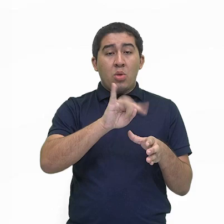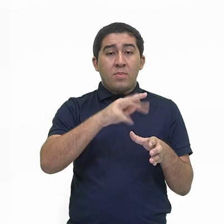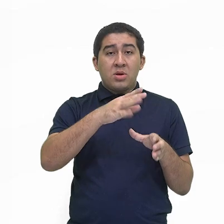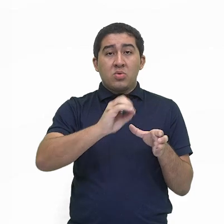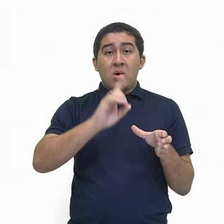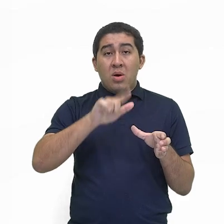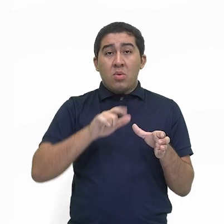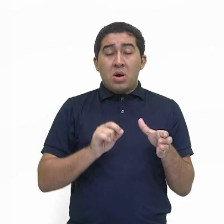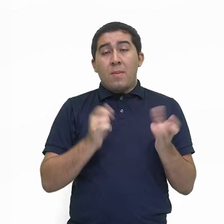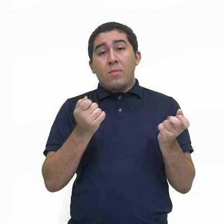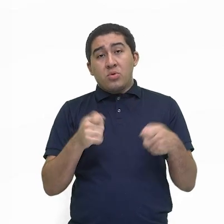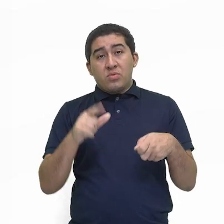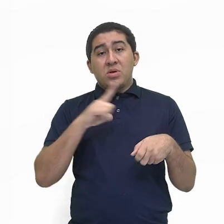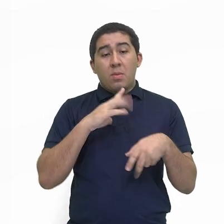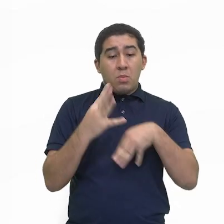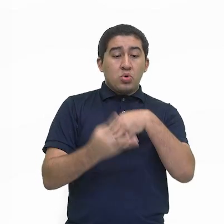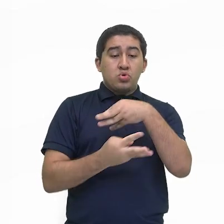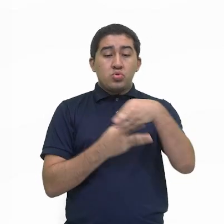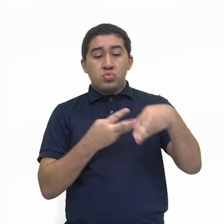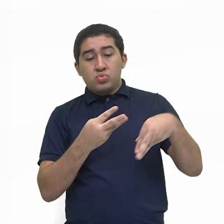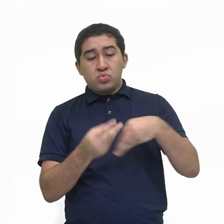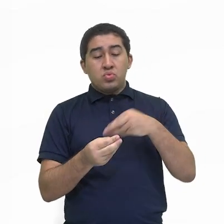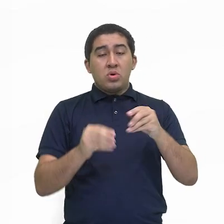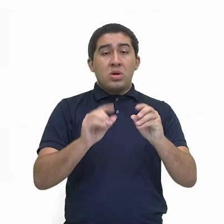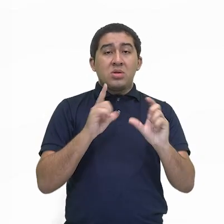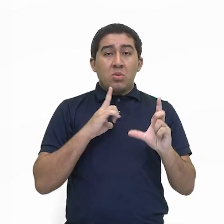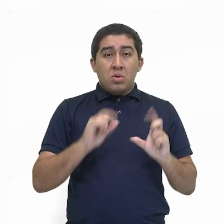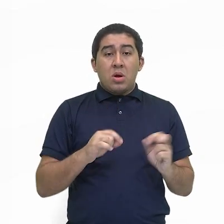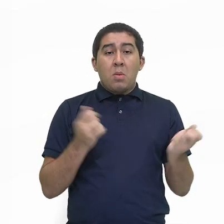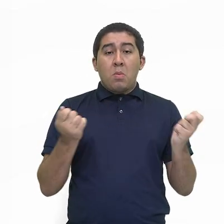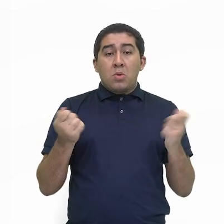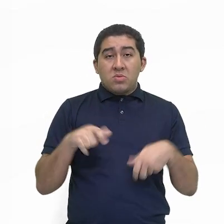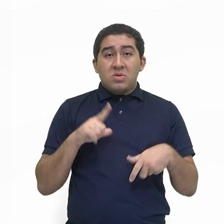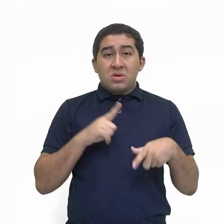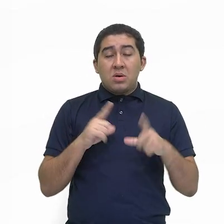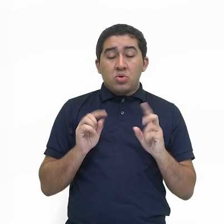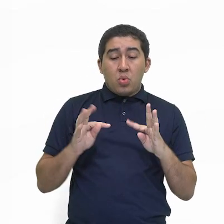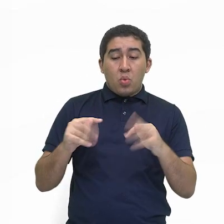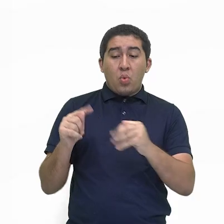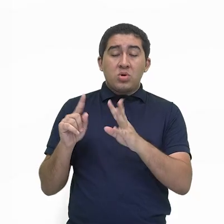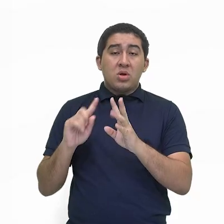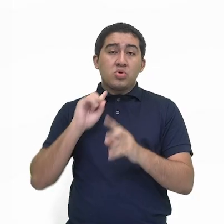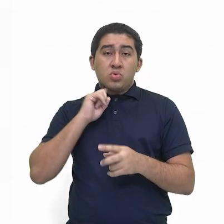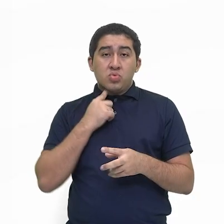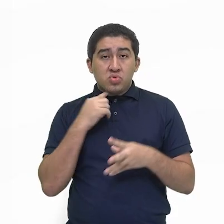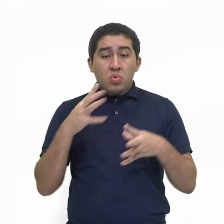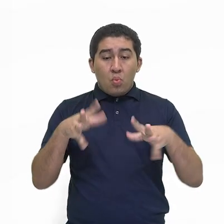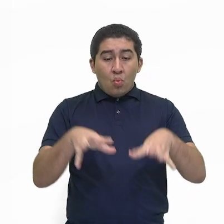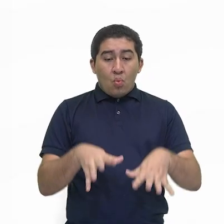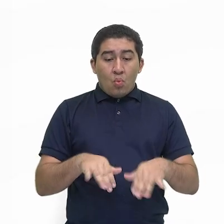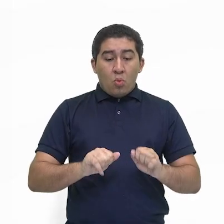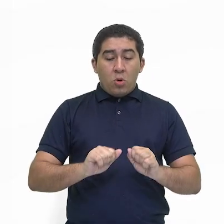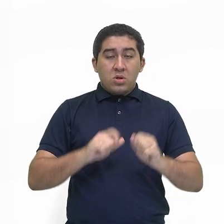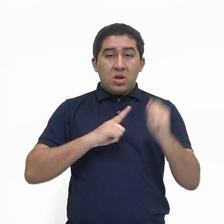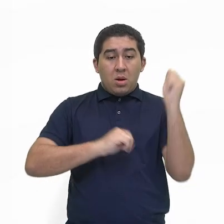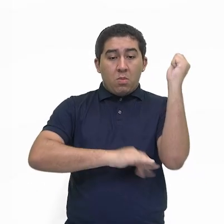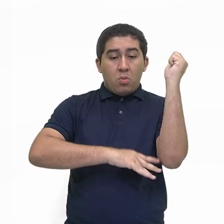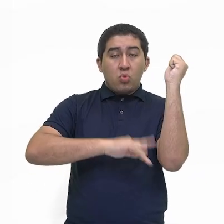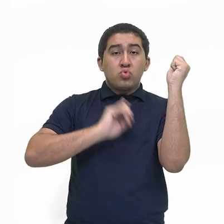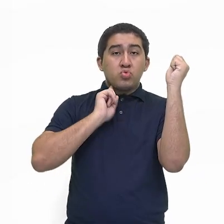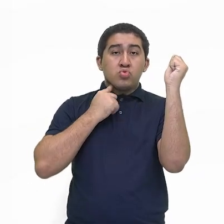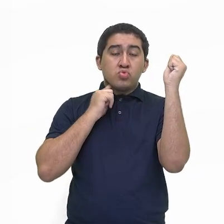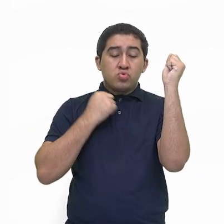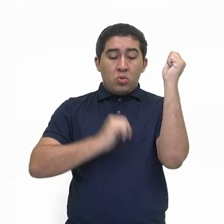é um coagulante insolúvel. E aí ele promove a união desses elementos, tá? Então, coagula e